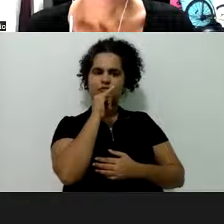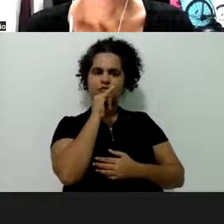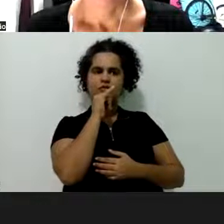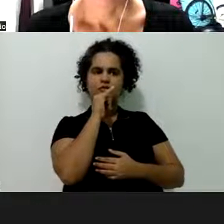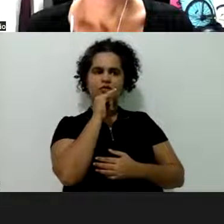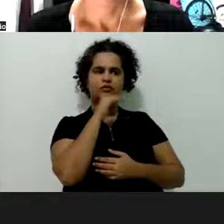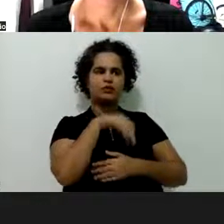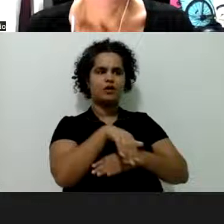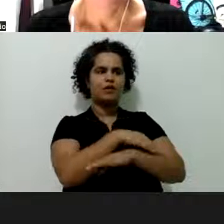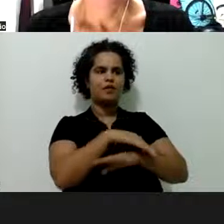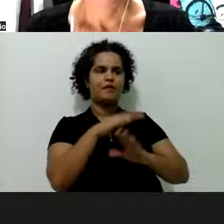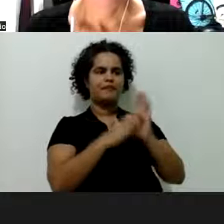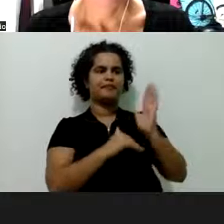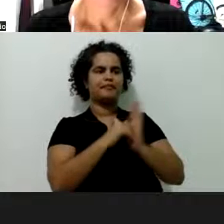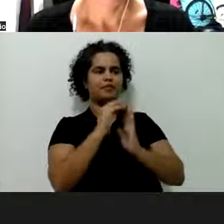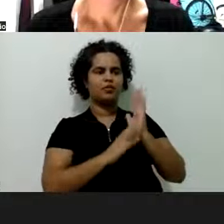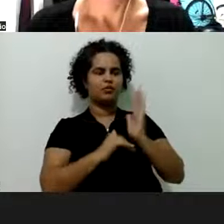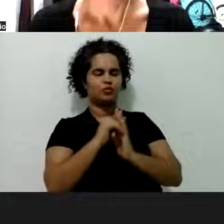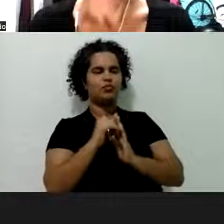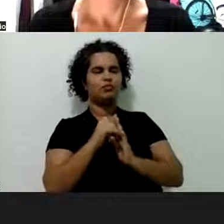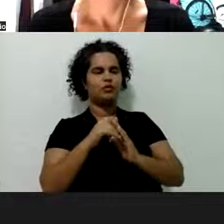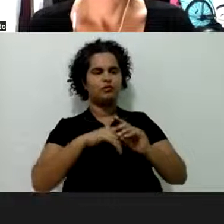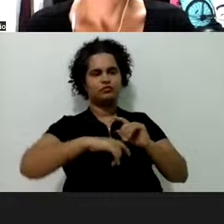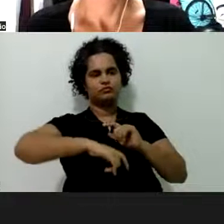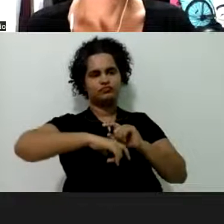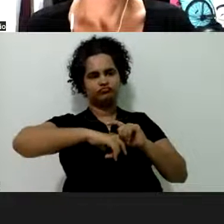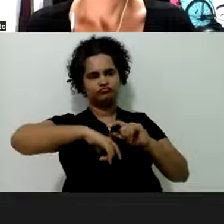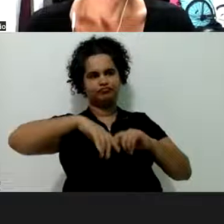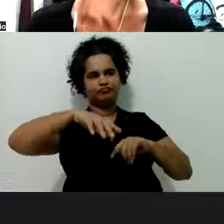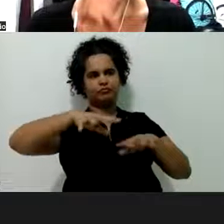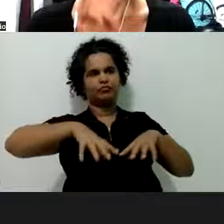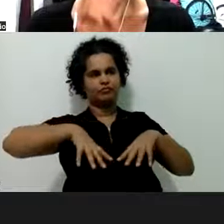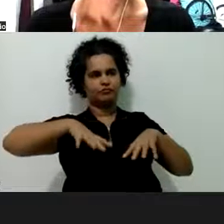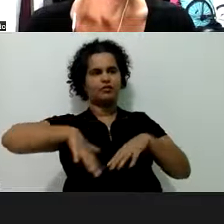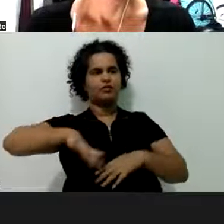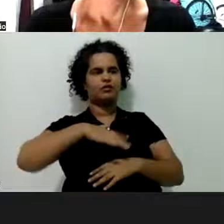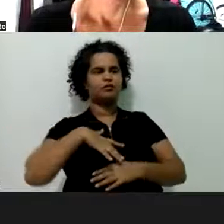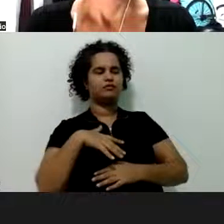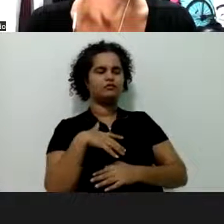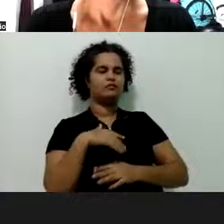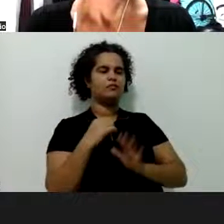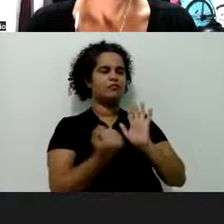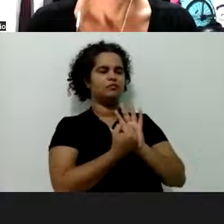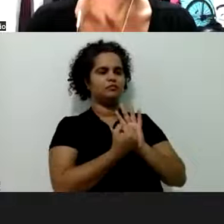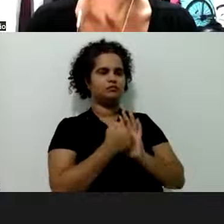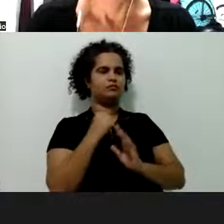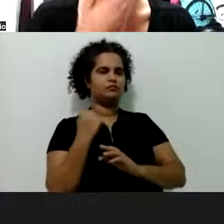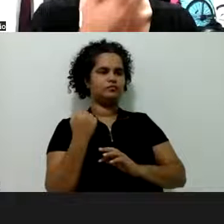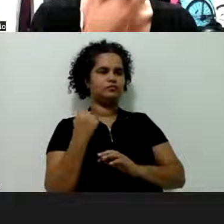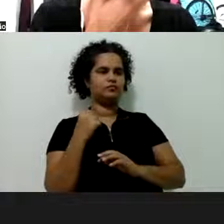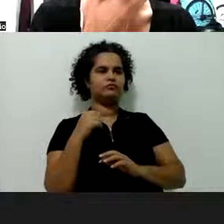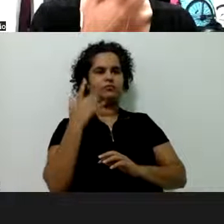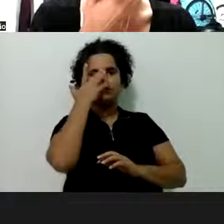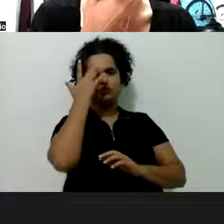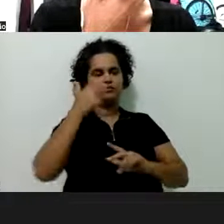da rua, da pintura de faixas e tudo mais, porque ali acaba sendo uma região bastante simbólica em termos de circulação,